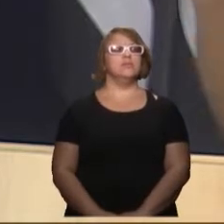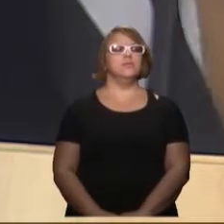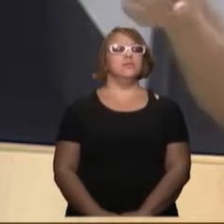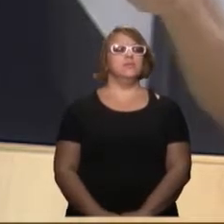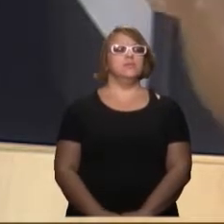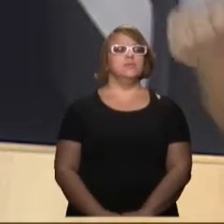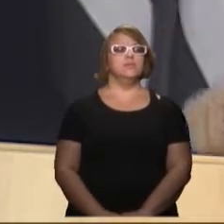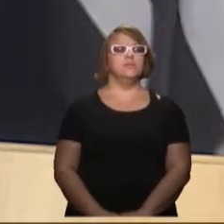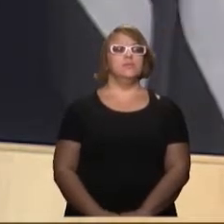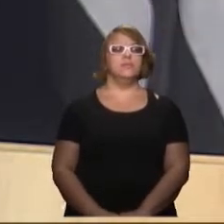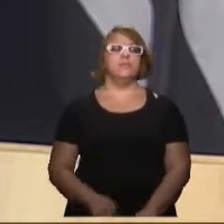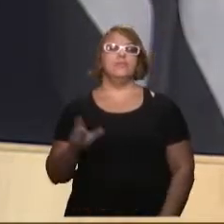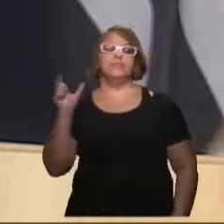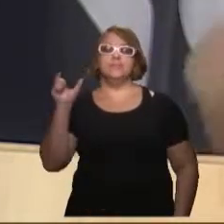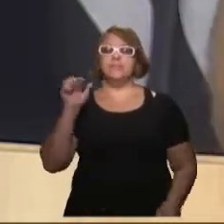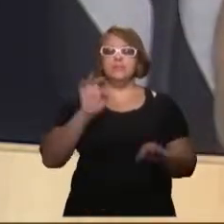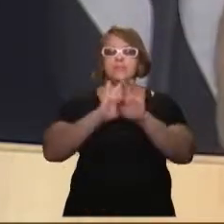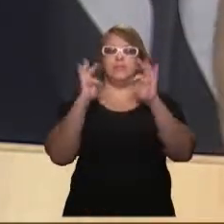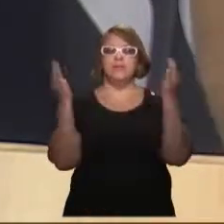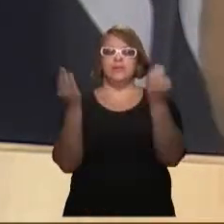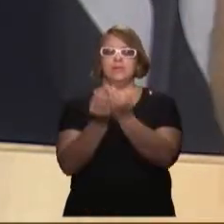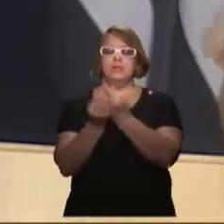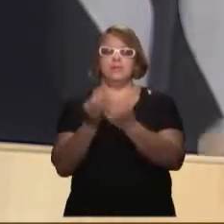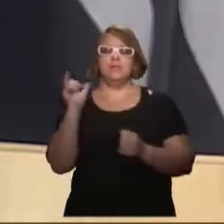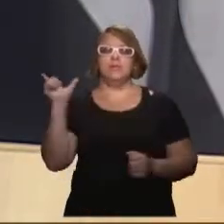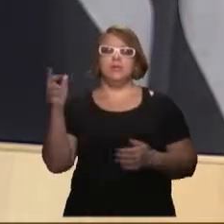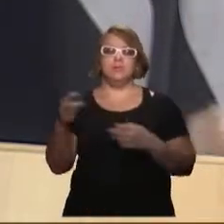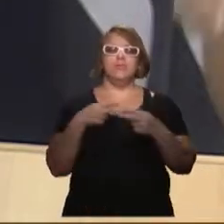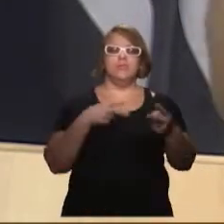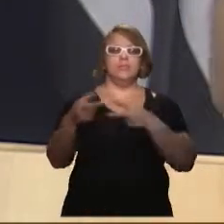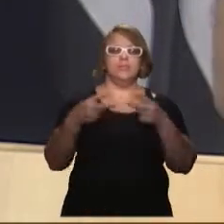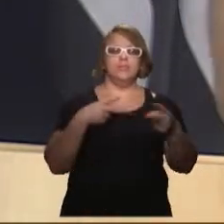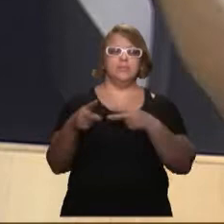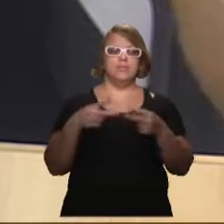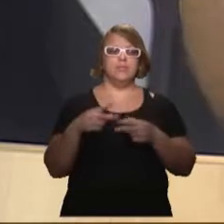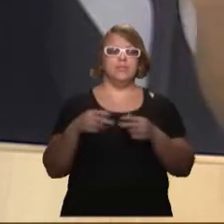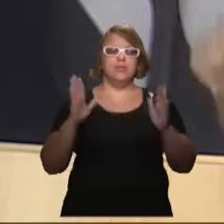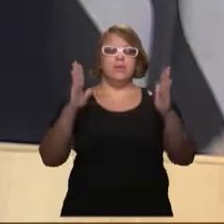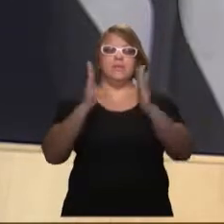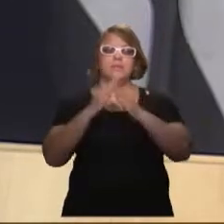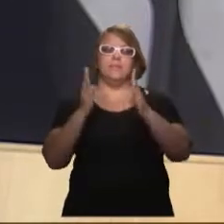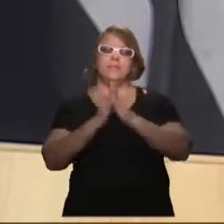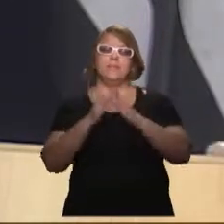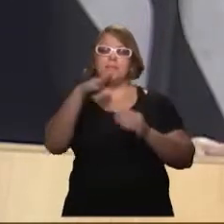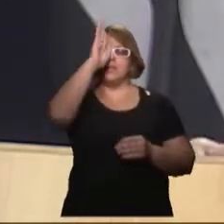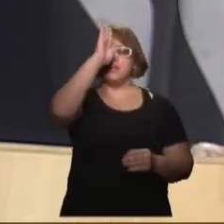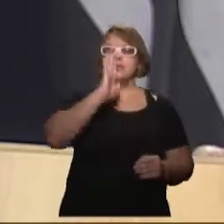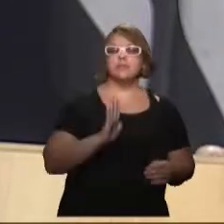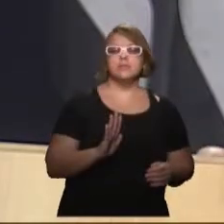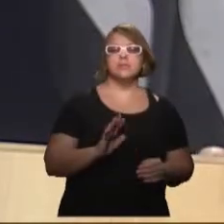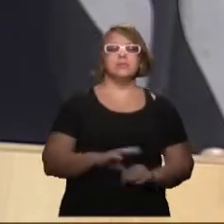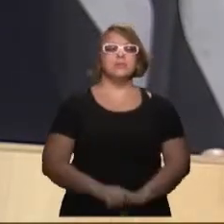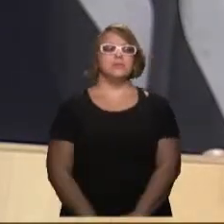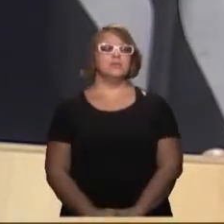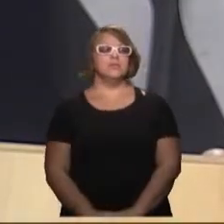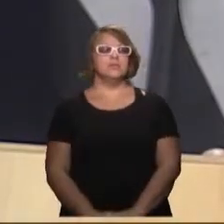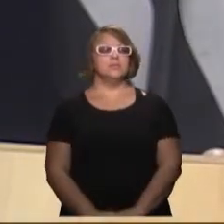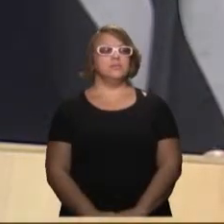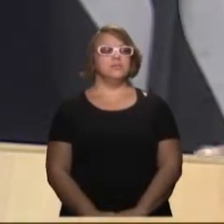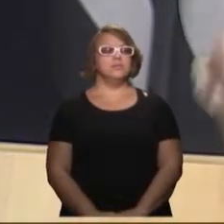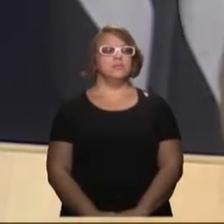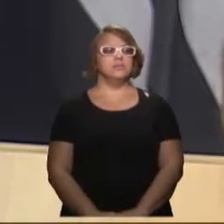É Bolsa Família, é Vale Transporte, é Casa de Graça,